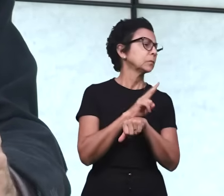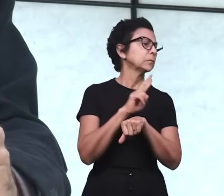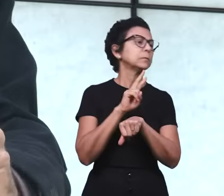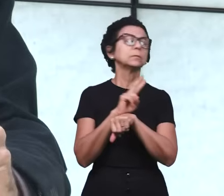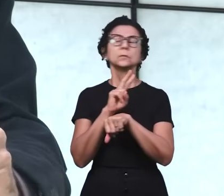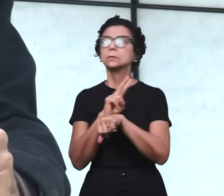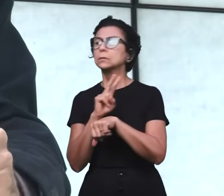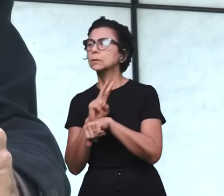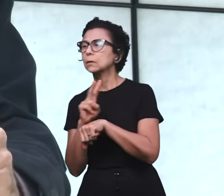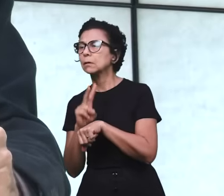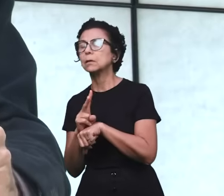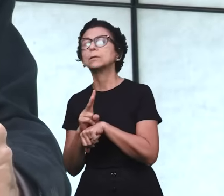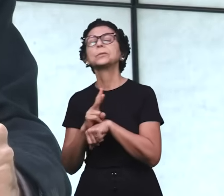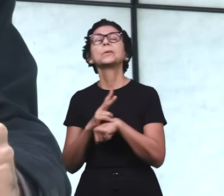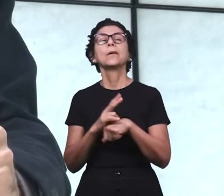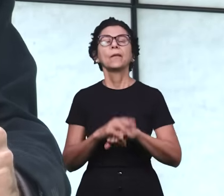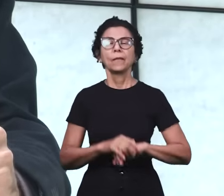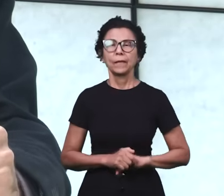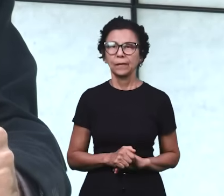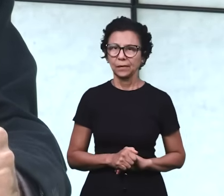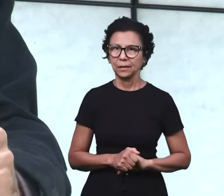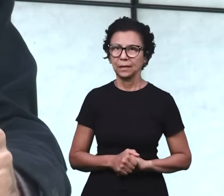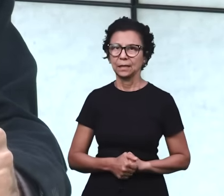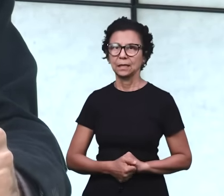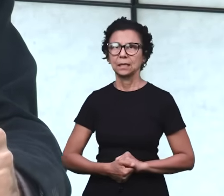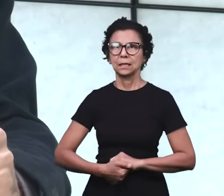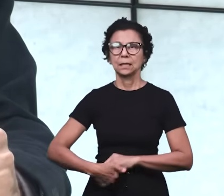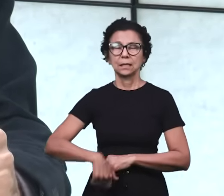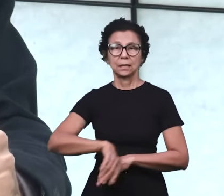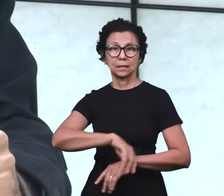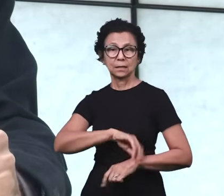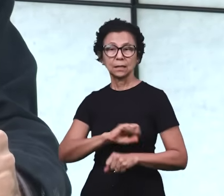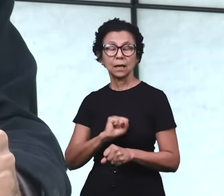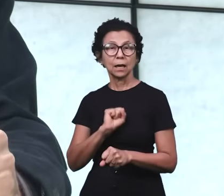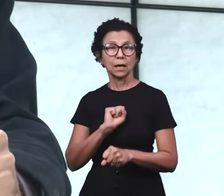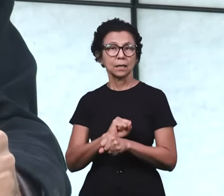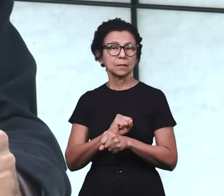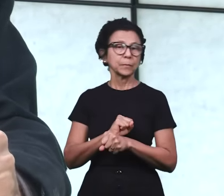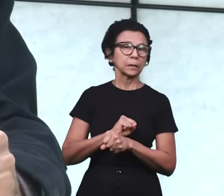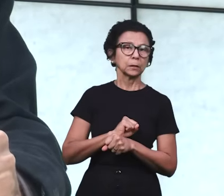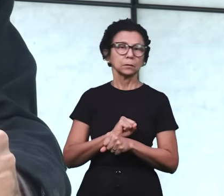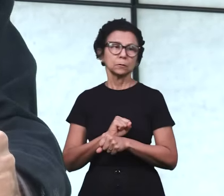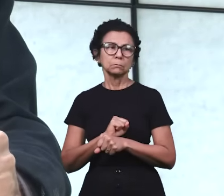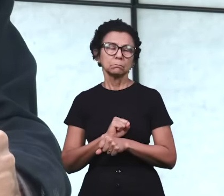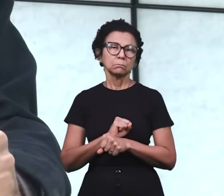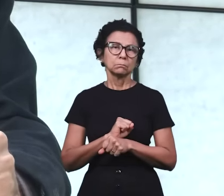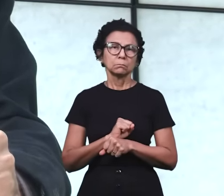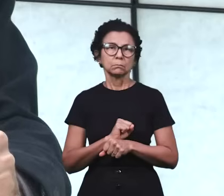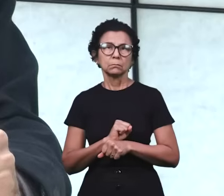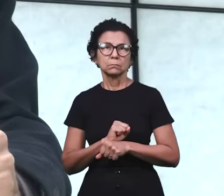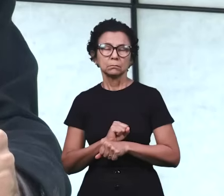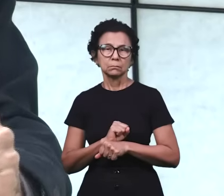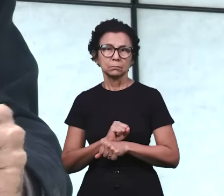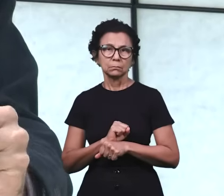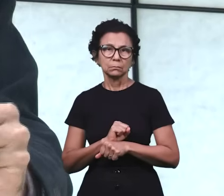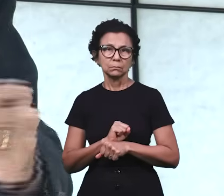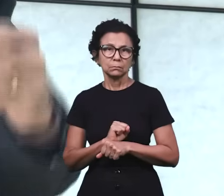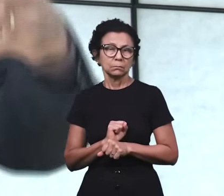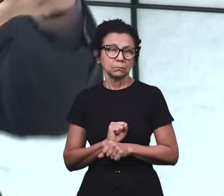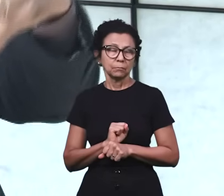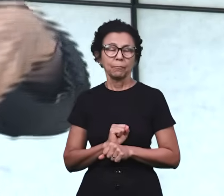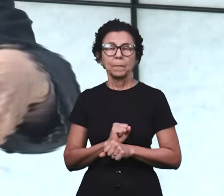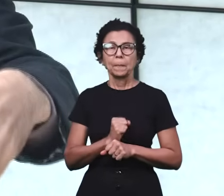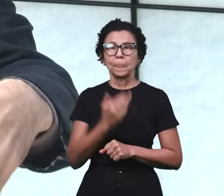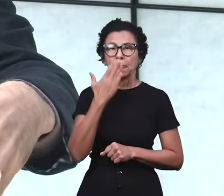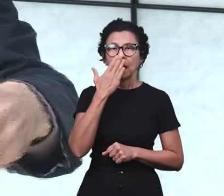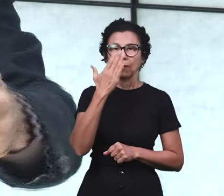está sempre em vigilância, ele está guardando as costas do exército da frente, mas ele está